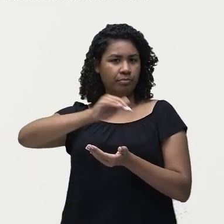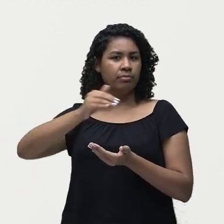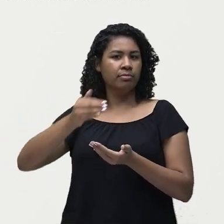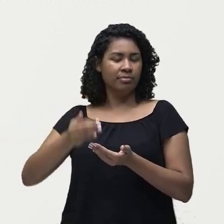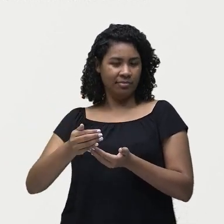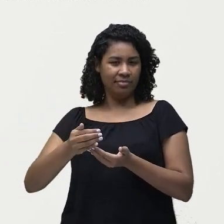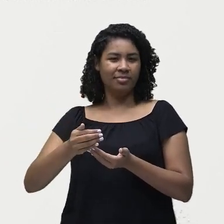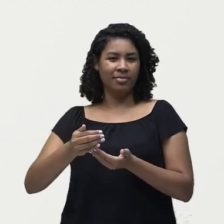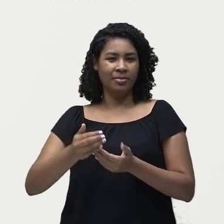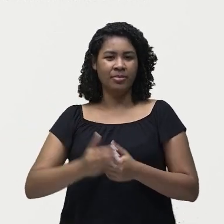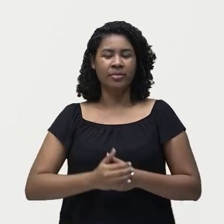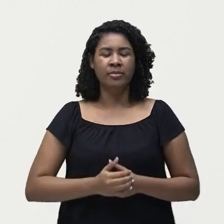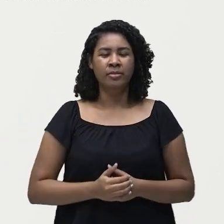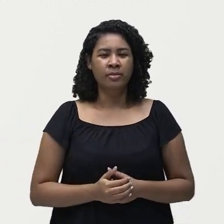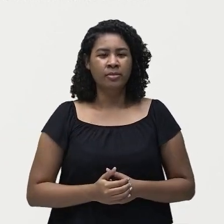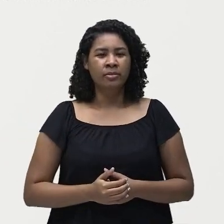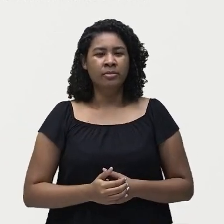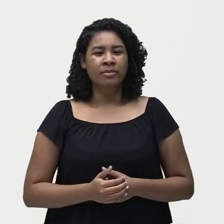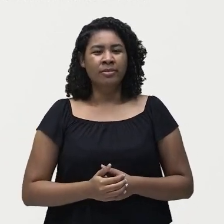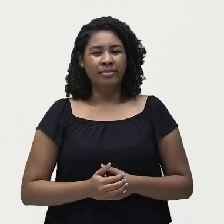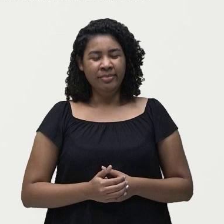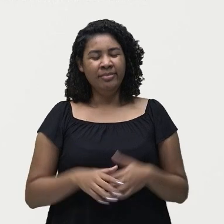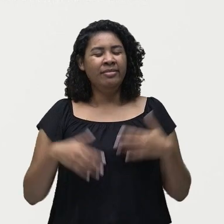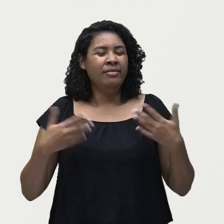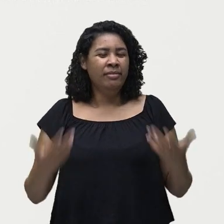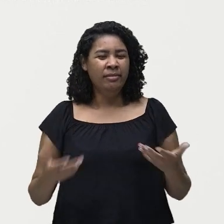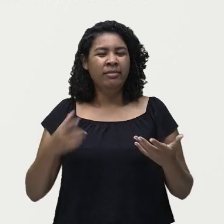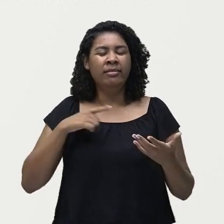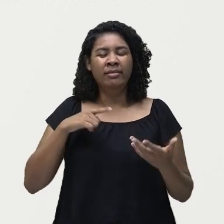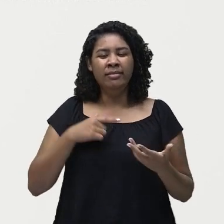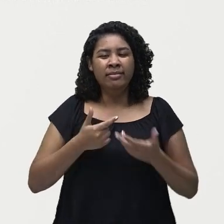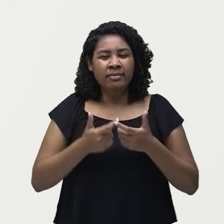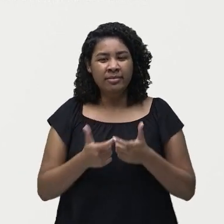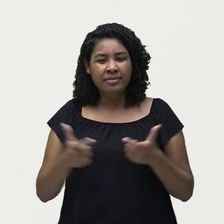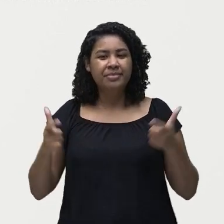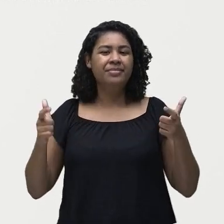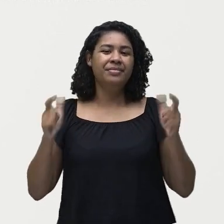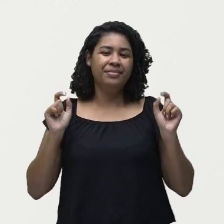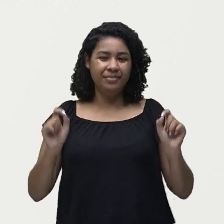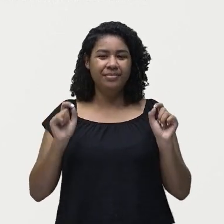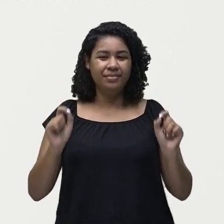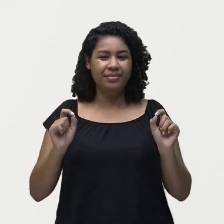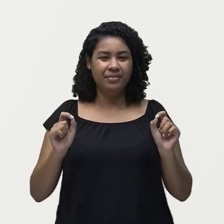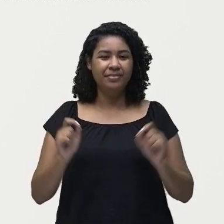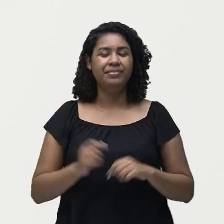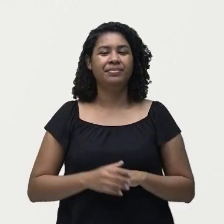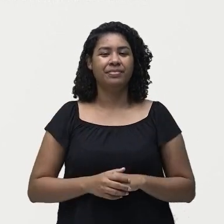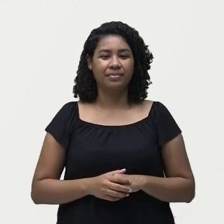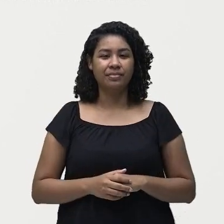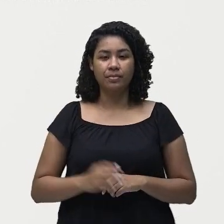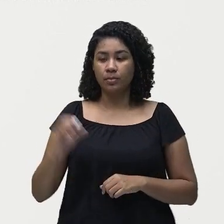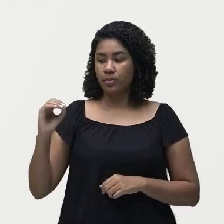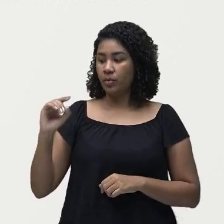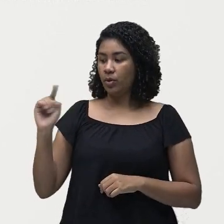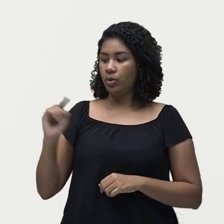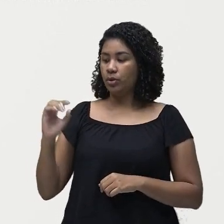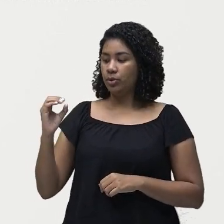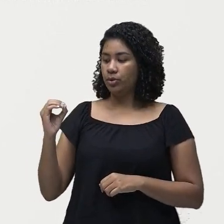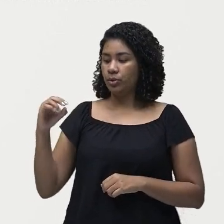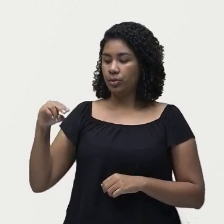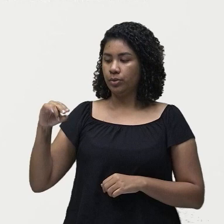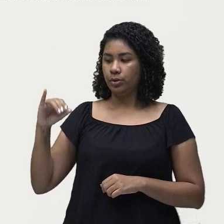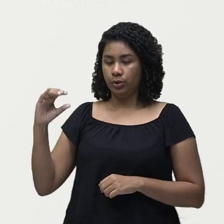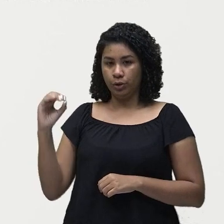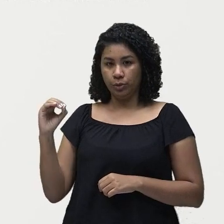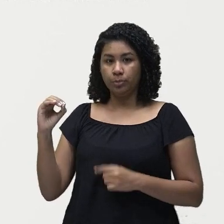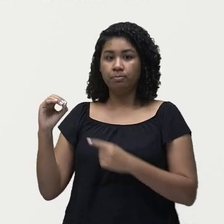da atmosfera. E aí, grande parte da pequena quantidade de ozônio da atmosfera,